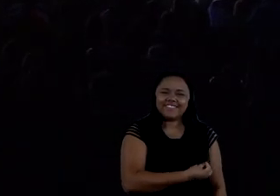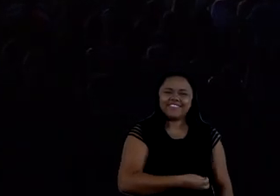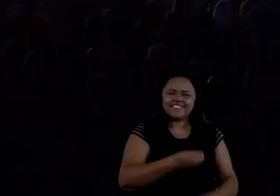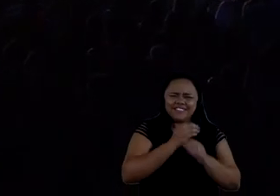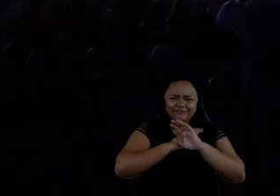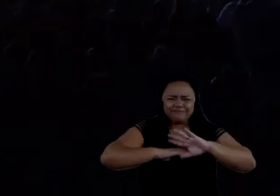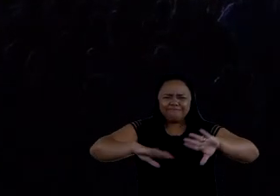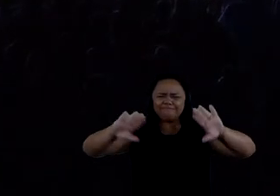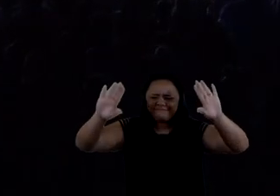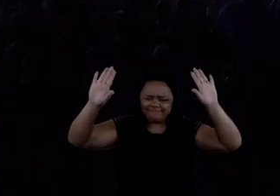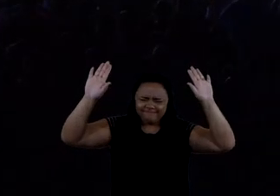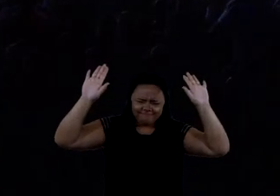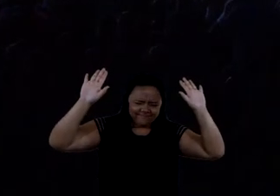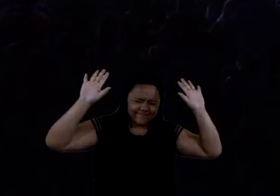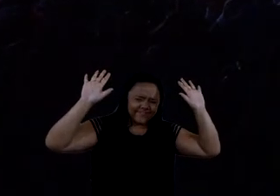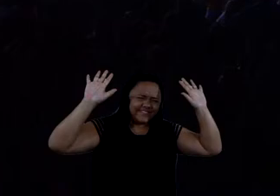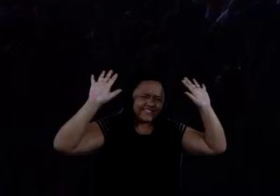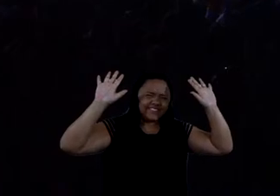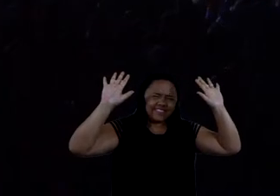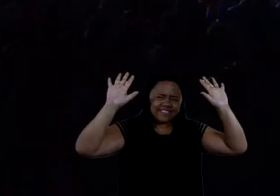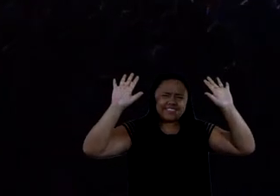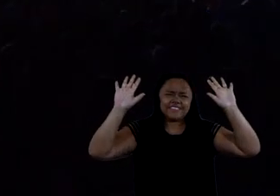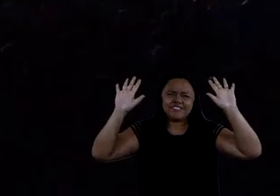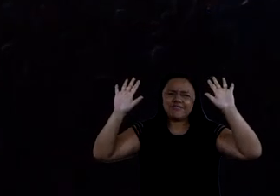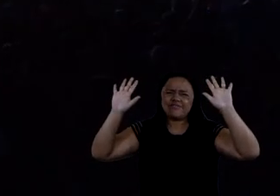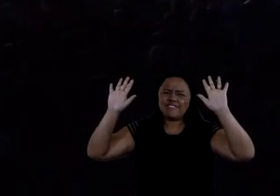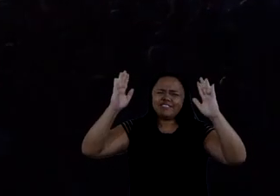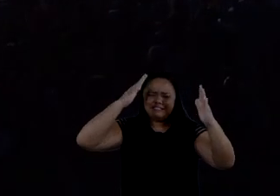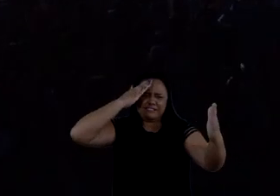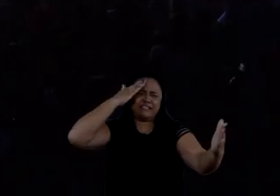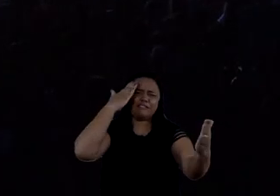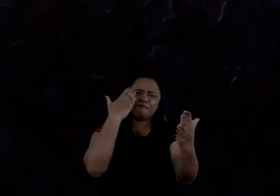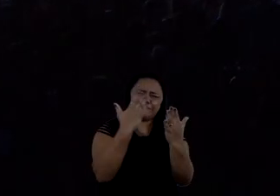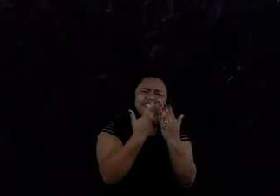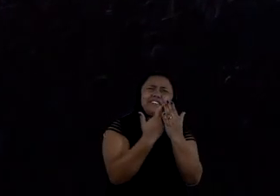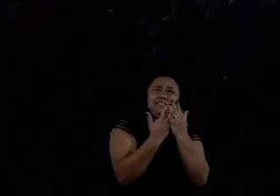Levante as suas mãos, levante as suas mãos. Creia, creia, creia.